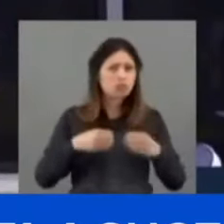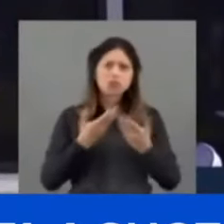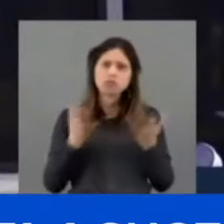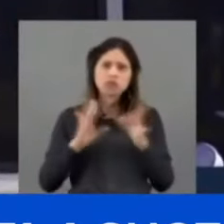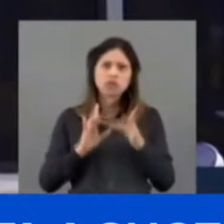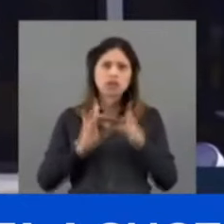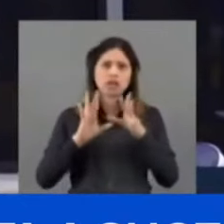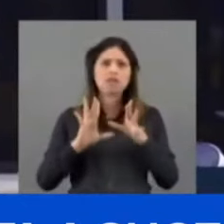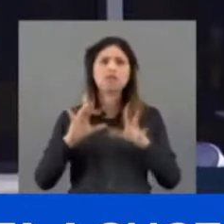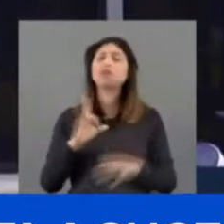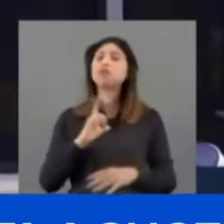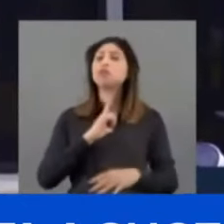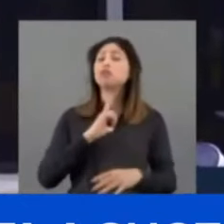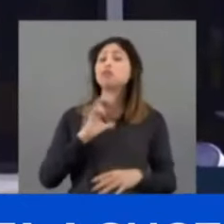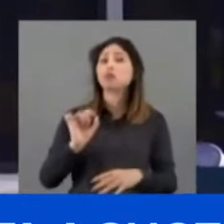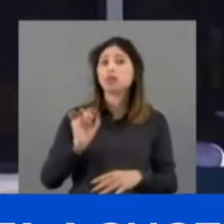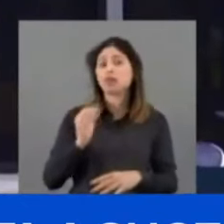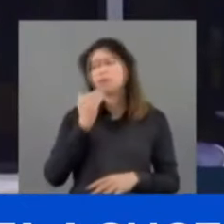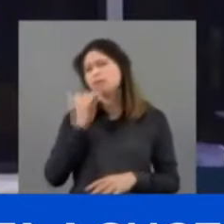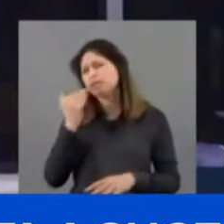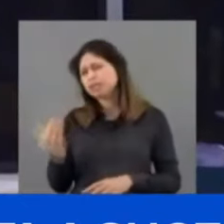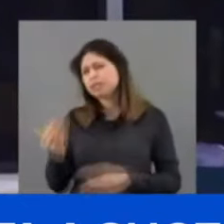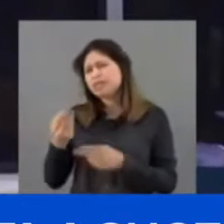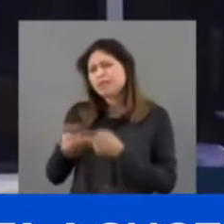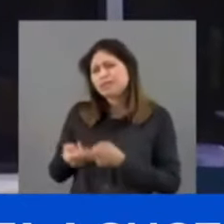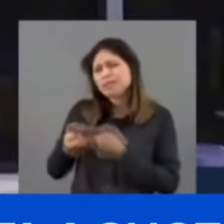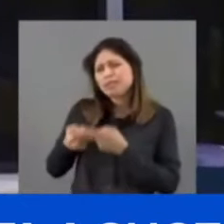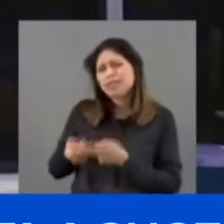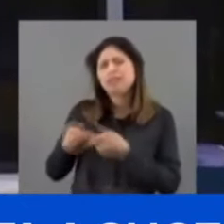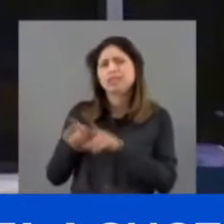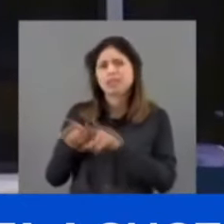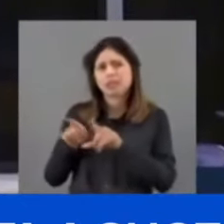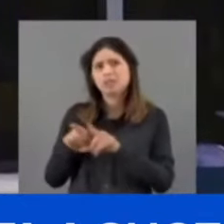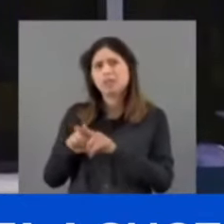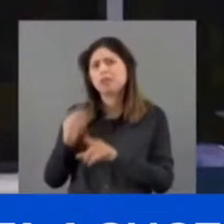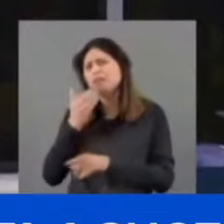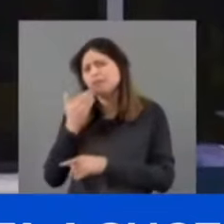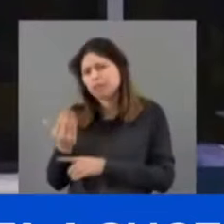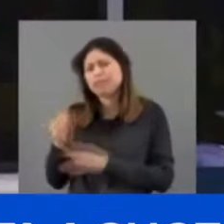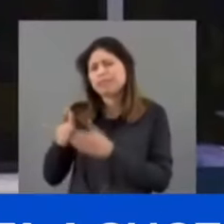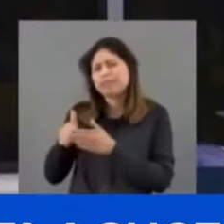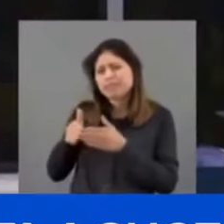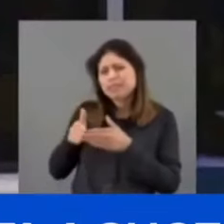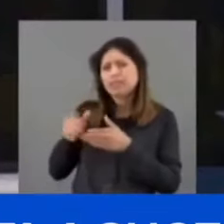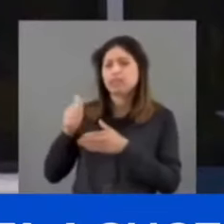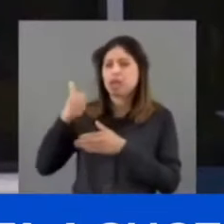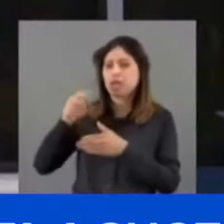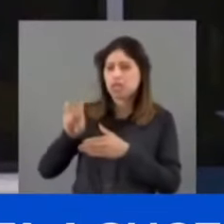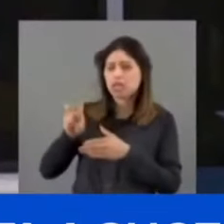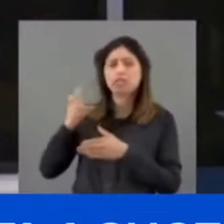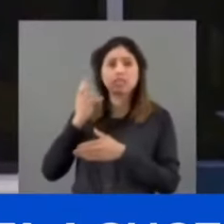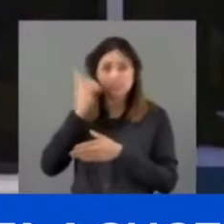vai sair dali. E quando ele sair dali, ele vai ser aí no deputado influente, aí no deputado poderoso, mas ele vai ser um